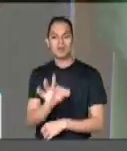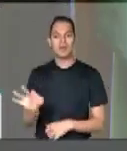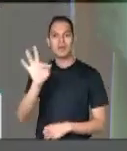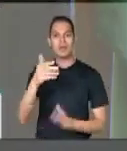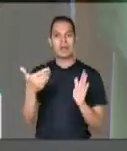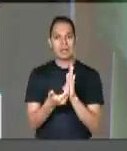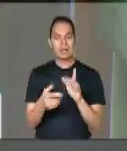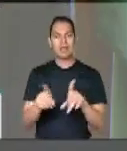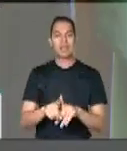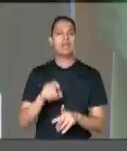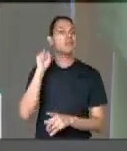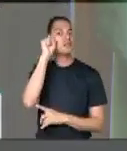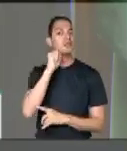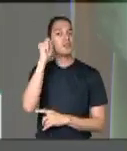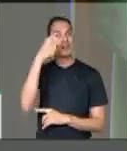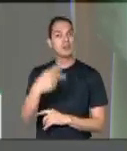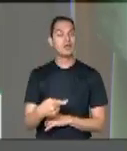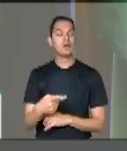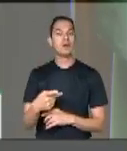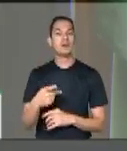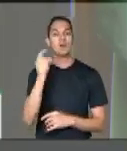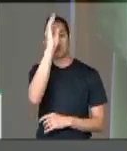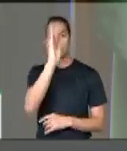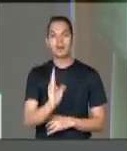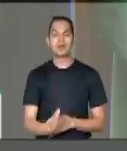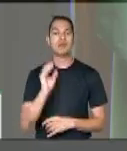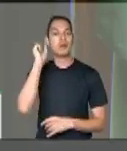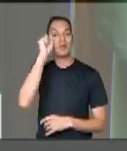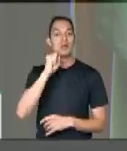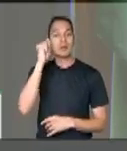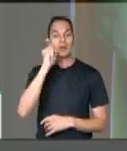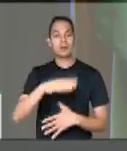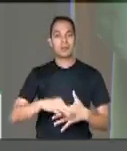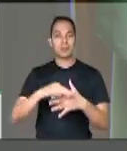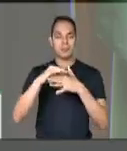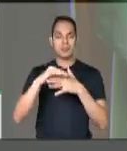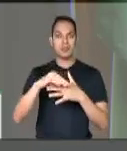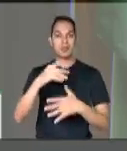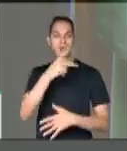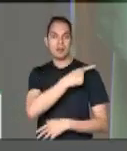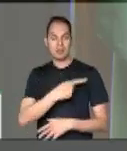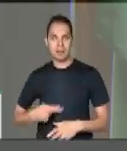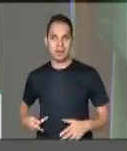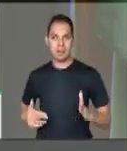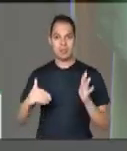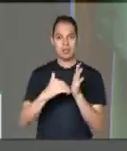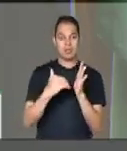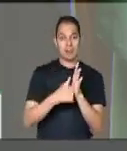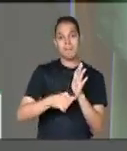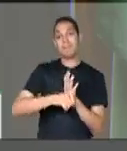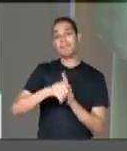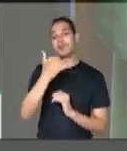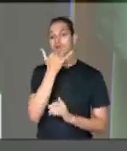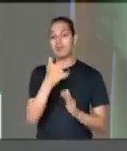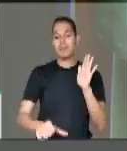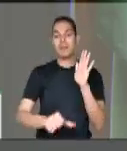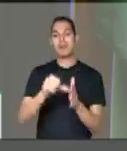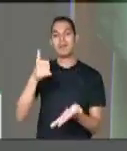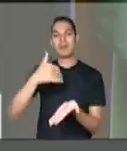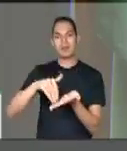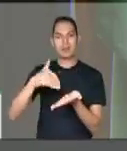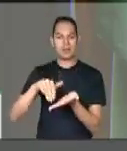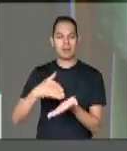da República, senador, presidente da casa aqui ao lado, perdão, primeiro secretário, e que graças a Deus, com muita